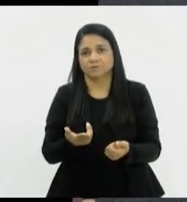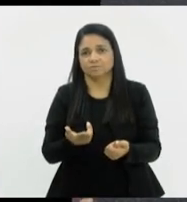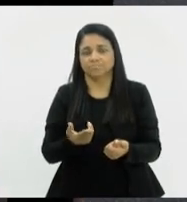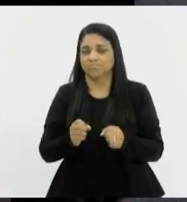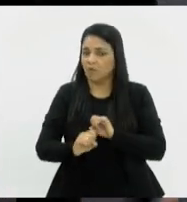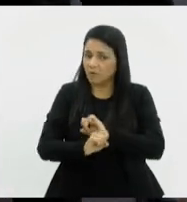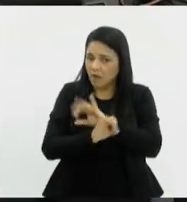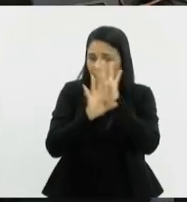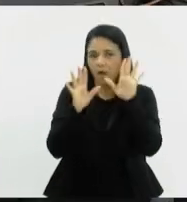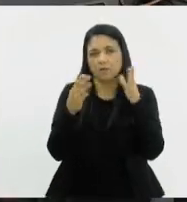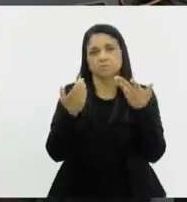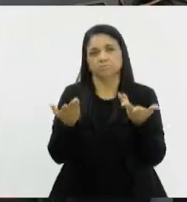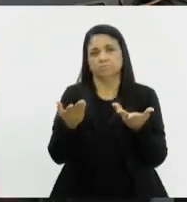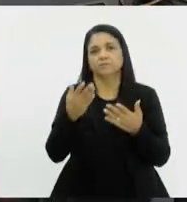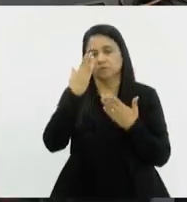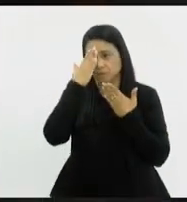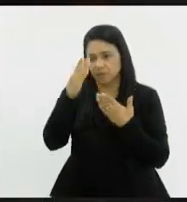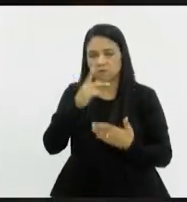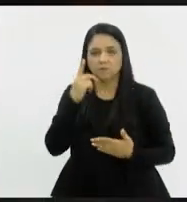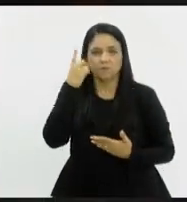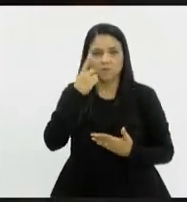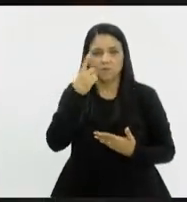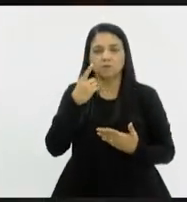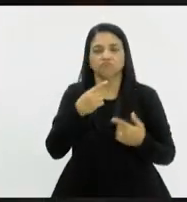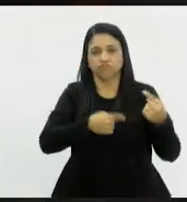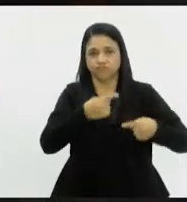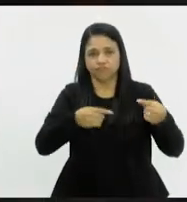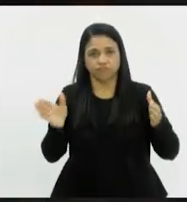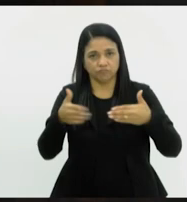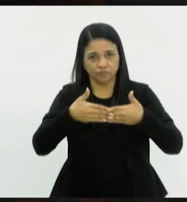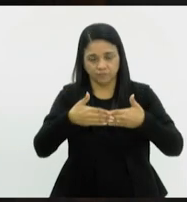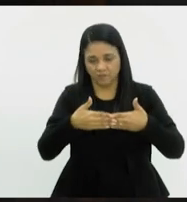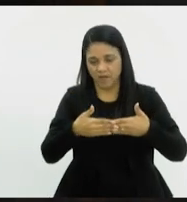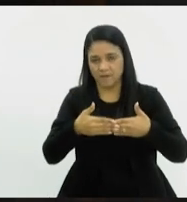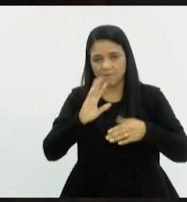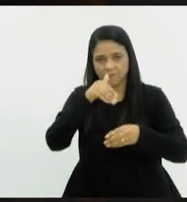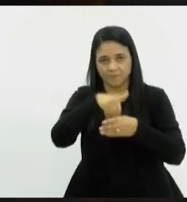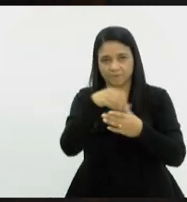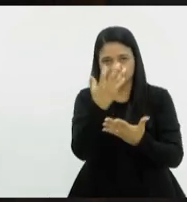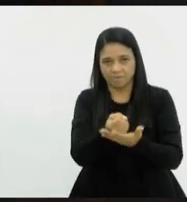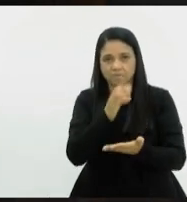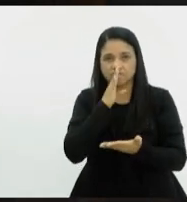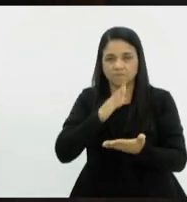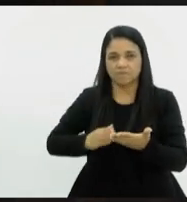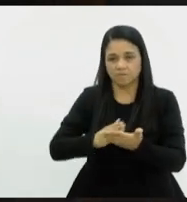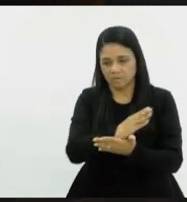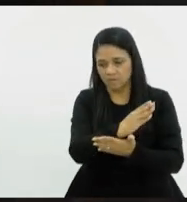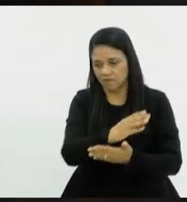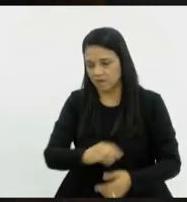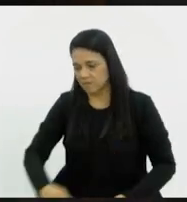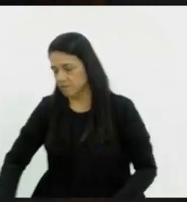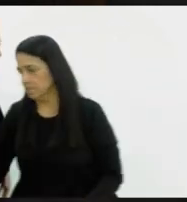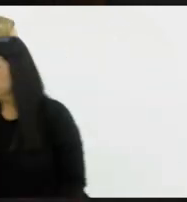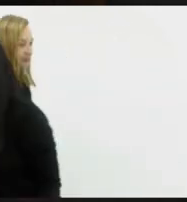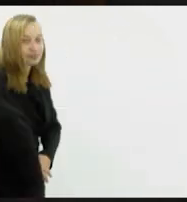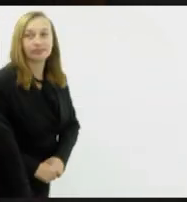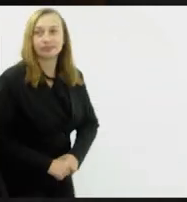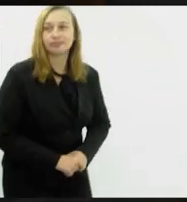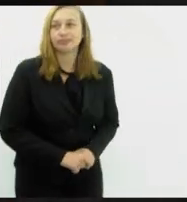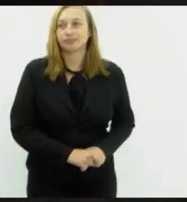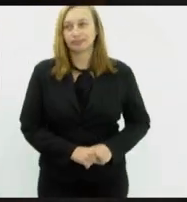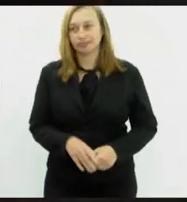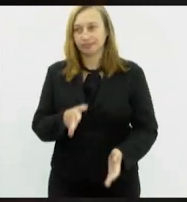frisado nessa casa. Obrigado, obrigado, deputado. Não havendo mais quem queira discutir, encerrada a discussão. Em votação, senhores que aprovam, permaneçam como estão. Aprovado,